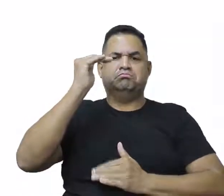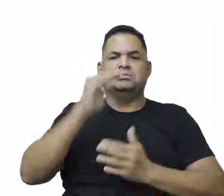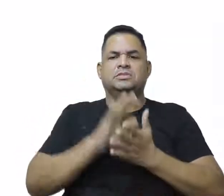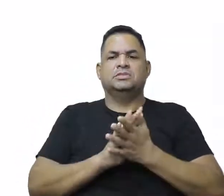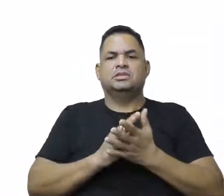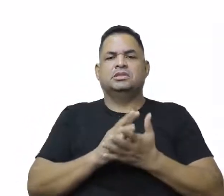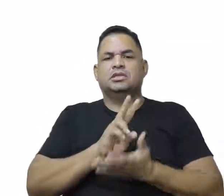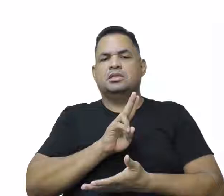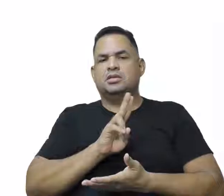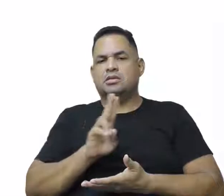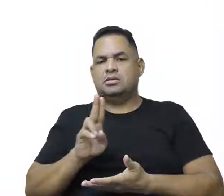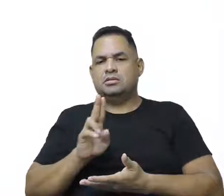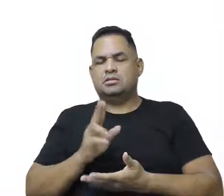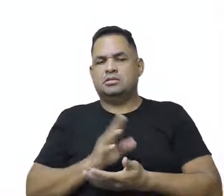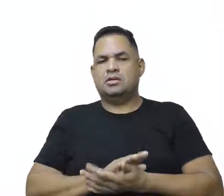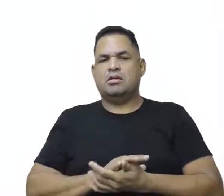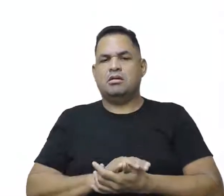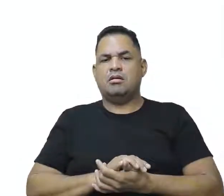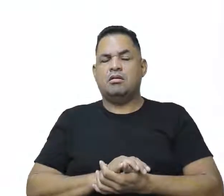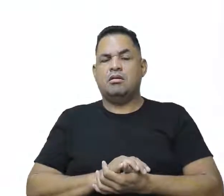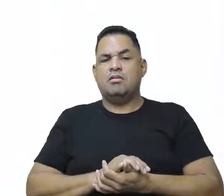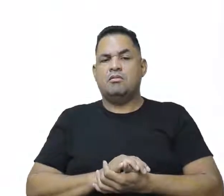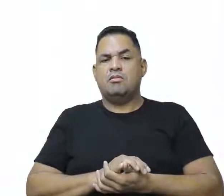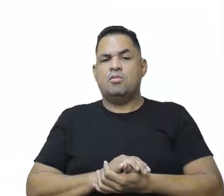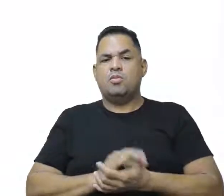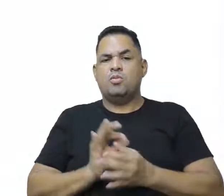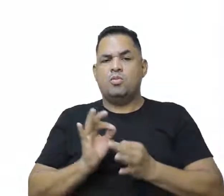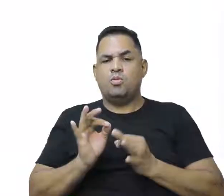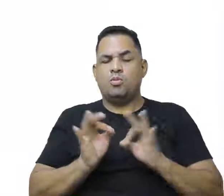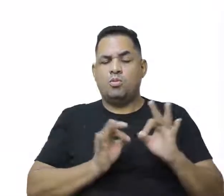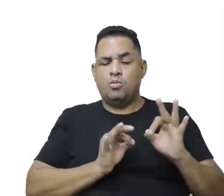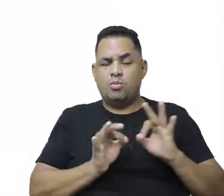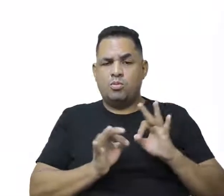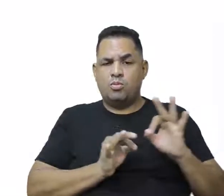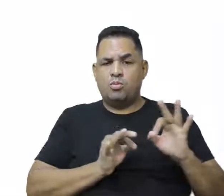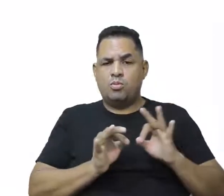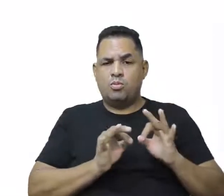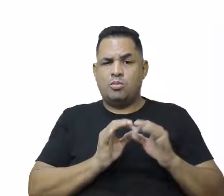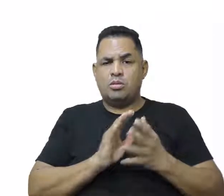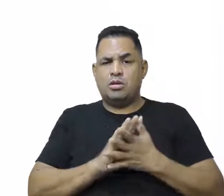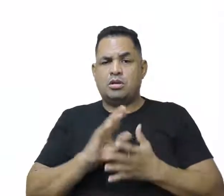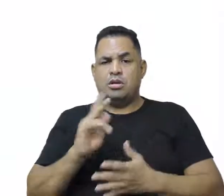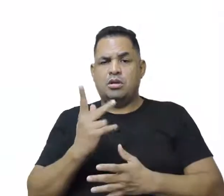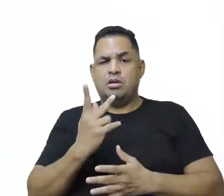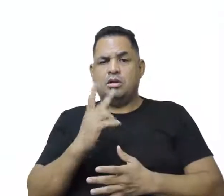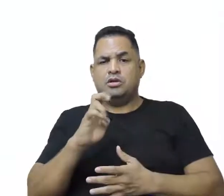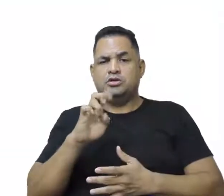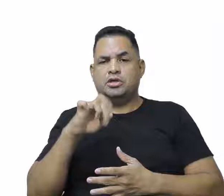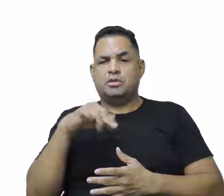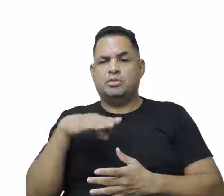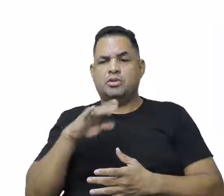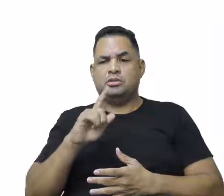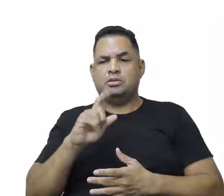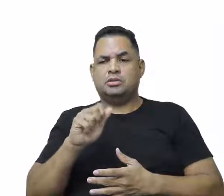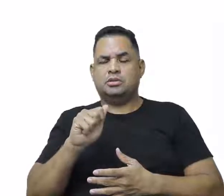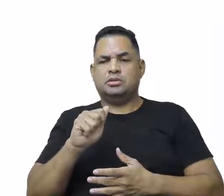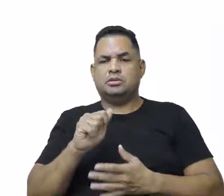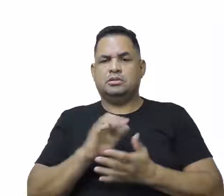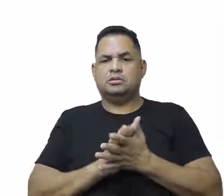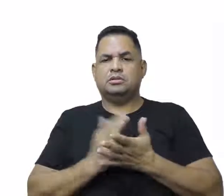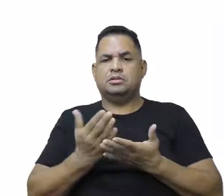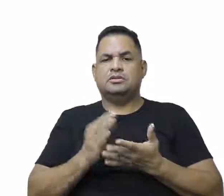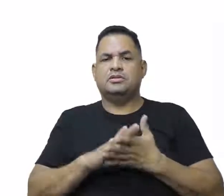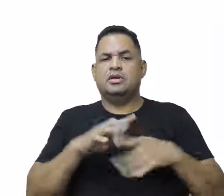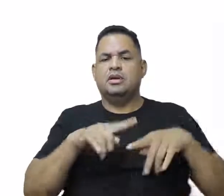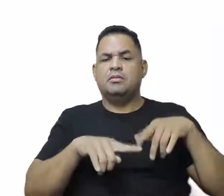chama de aparelho de hegemonia. O Gramsci ele tem um livro muito famoso que se chama Os Aparelhos